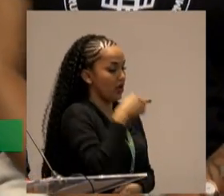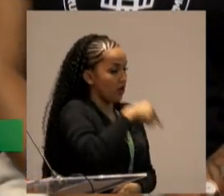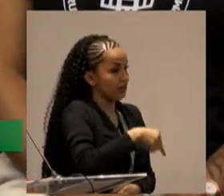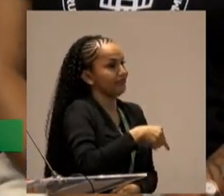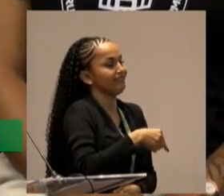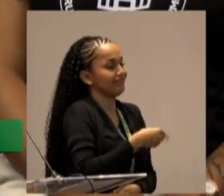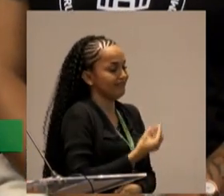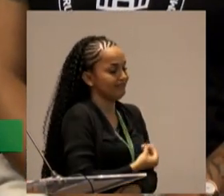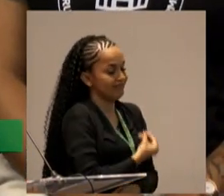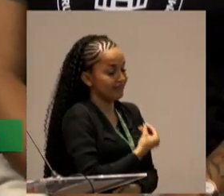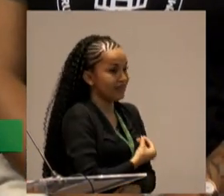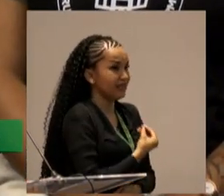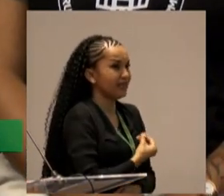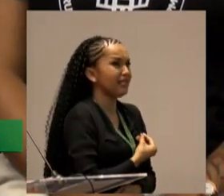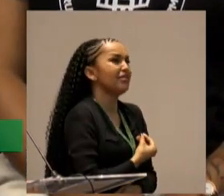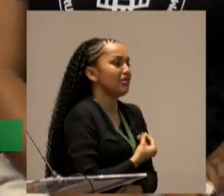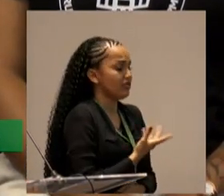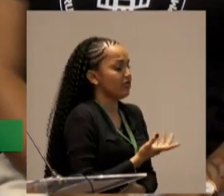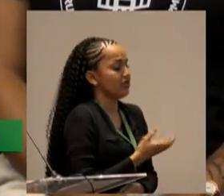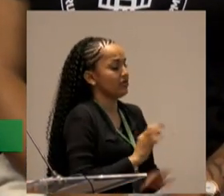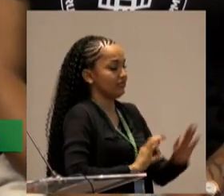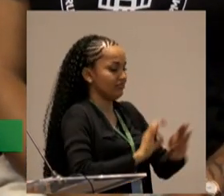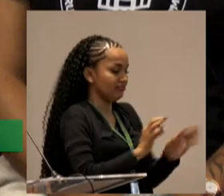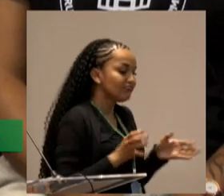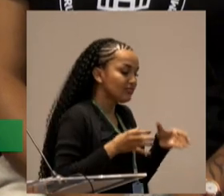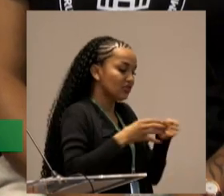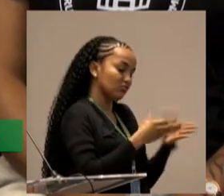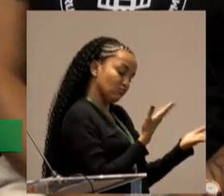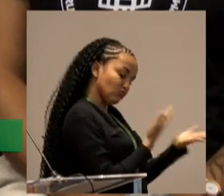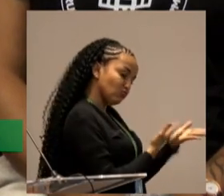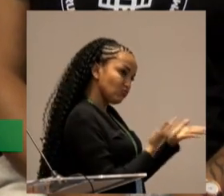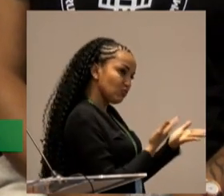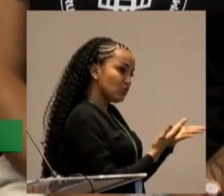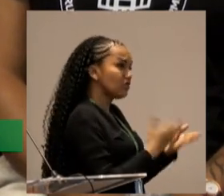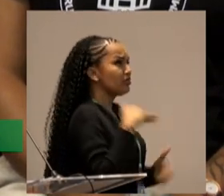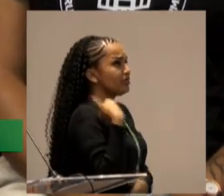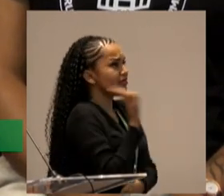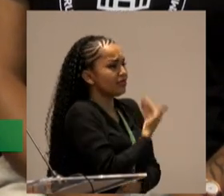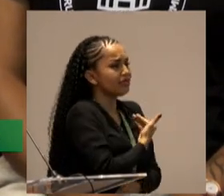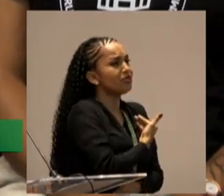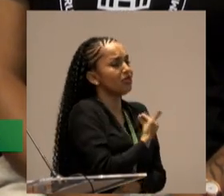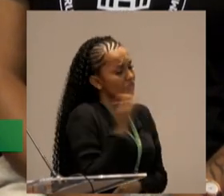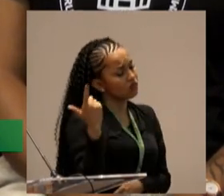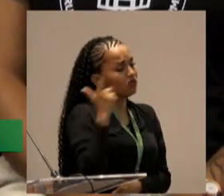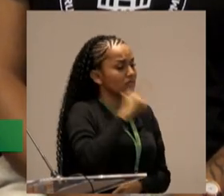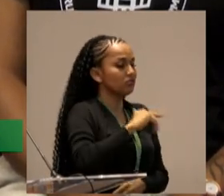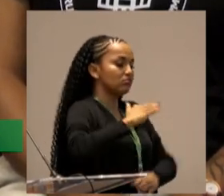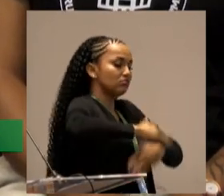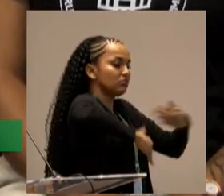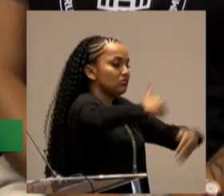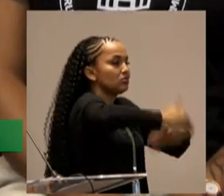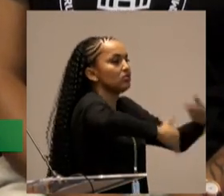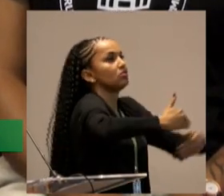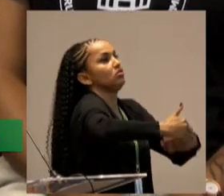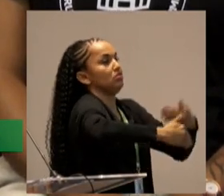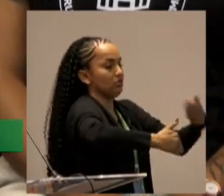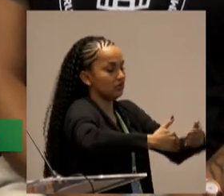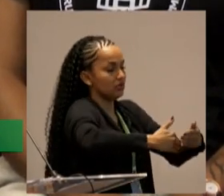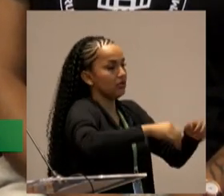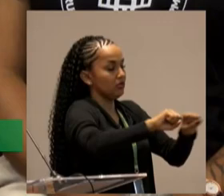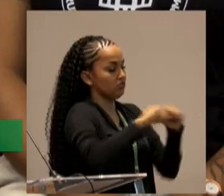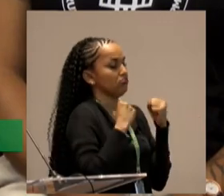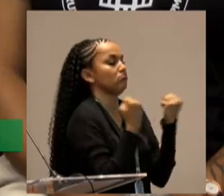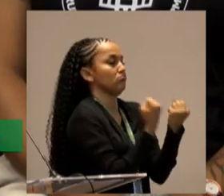hoje. Foi no âmbito desse grupo de estudos que a gente conseguiu construir esse ano